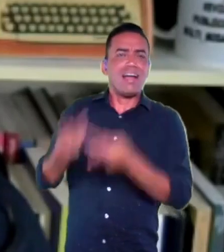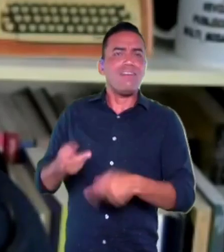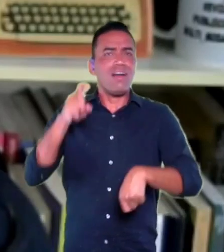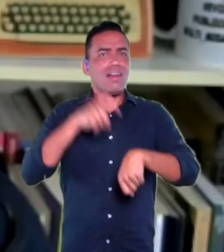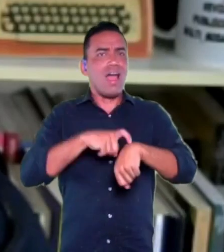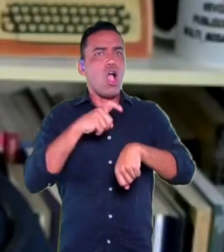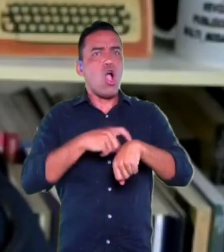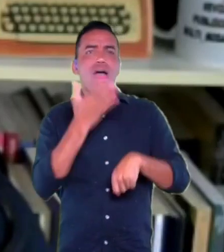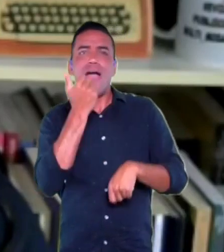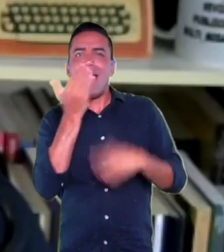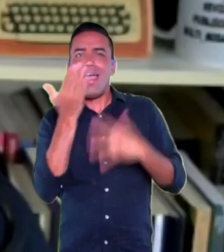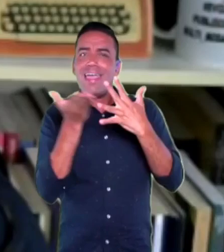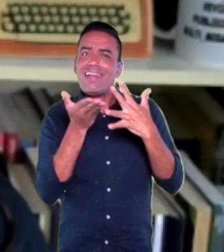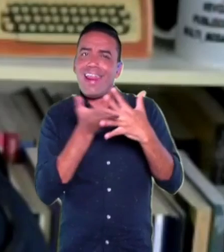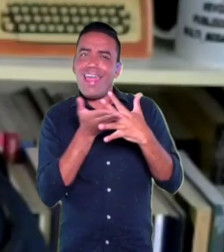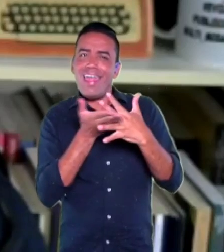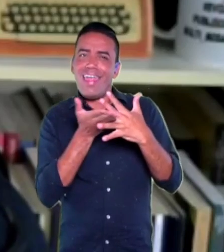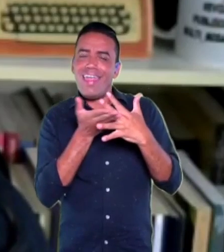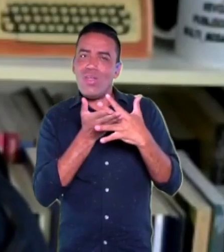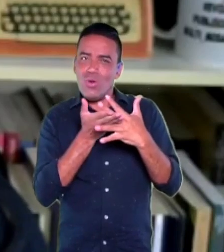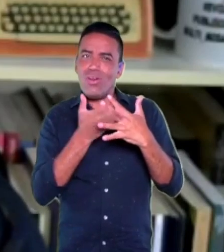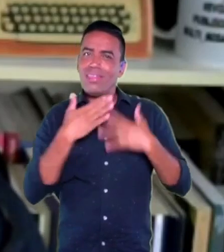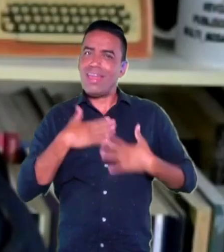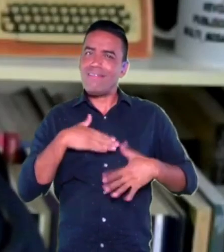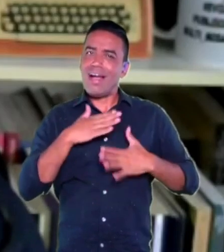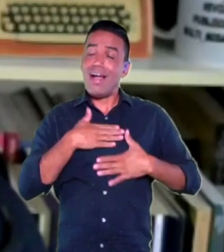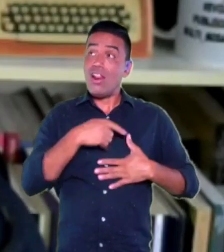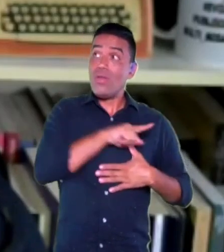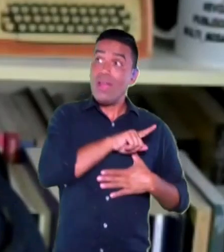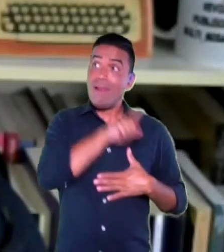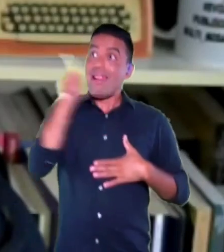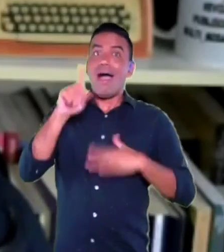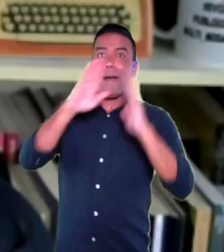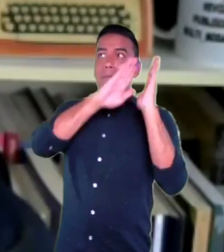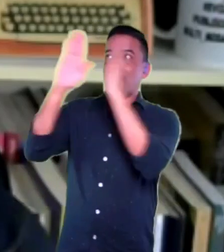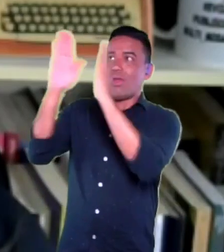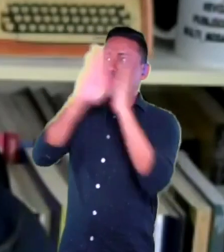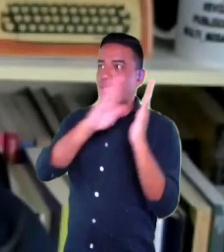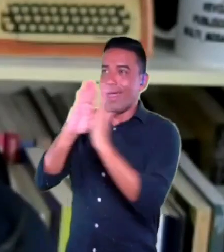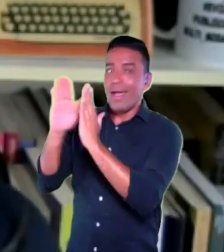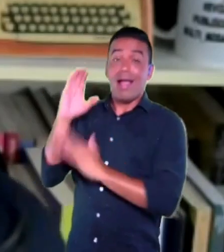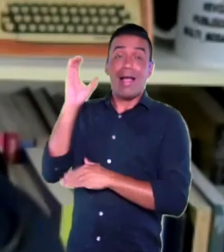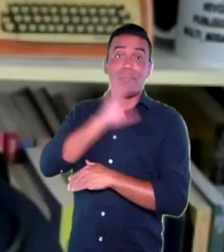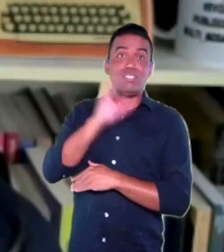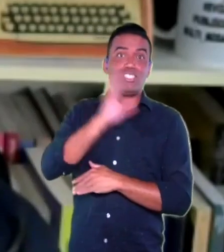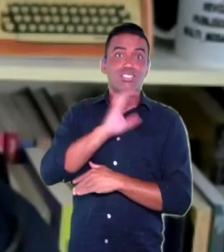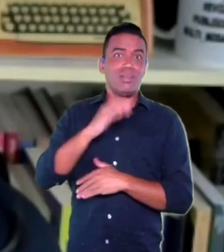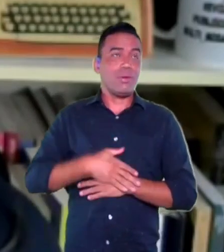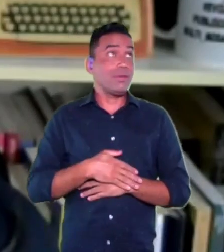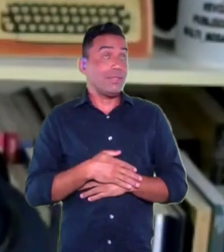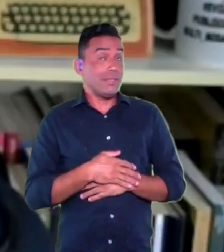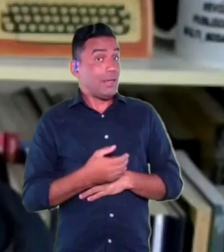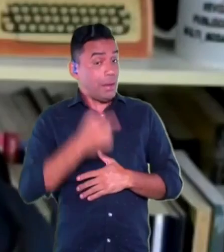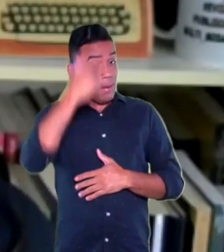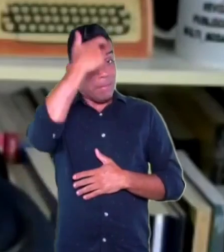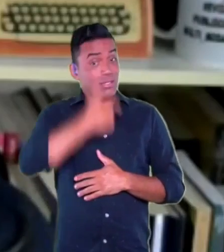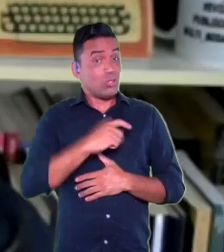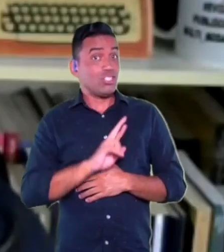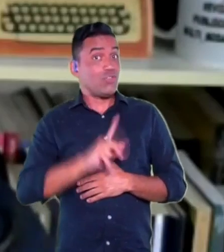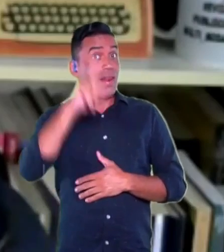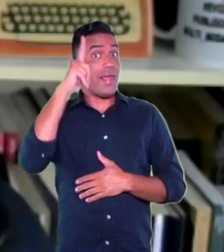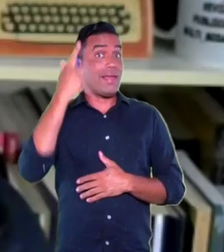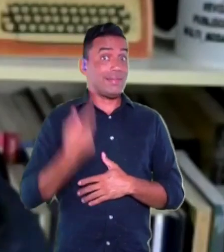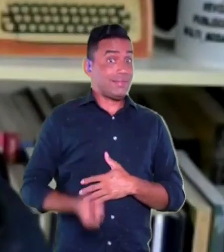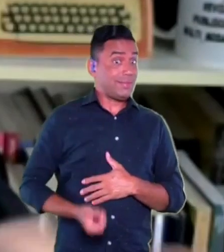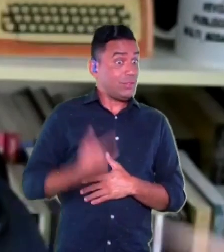né? Quando tinha recreio, eu corria lá rapidinho, porque, como eu disse, eu era o bicho esquisito. Então, eu era o bicho esquisito